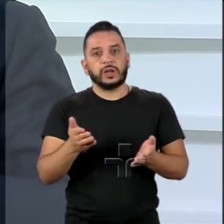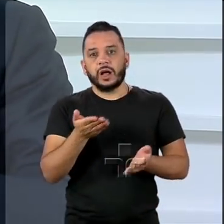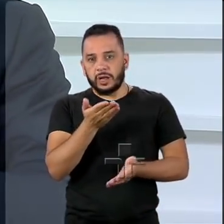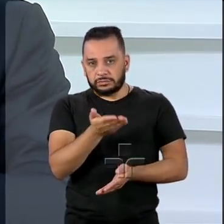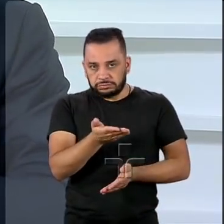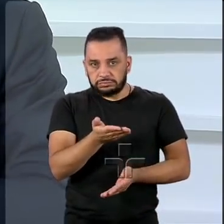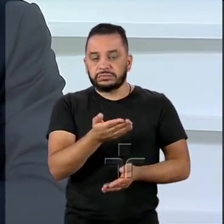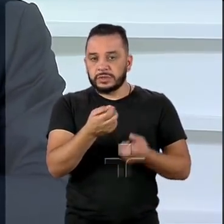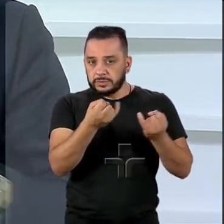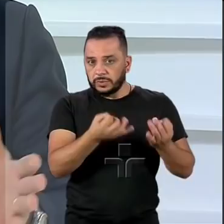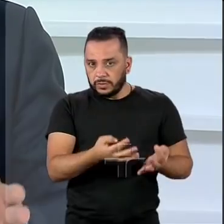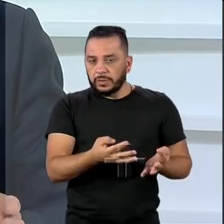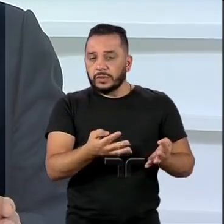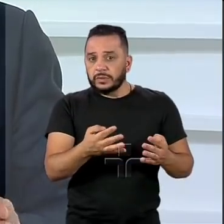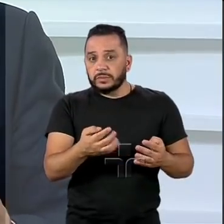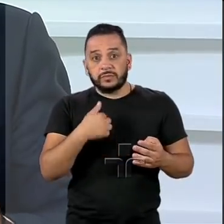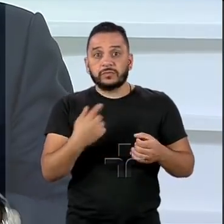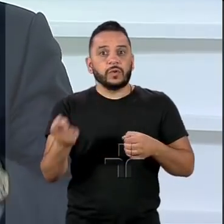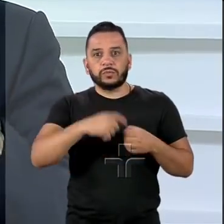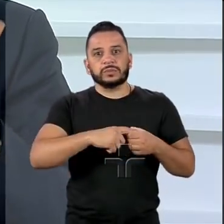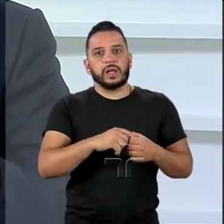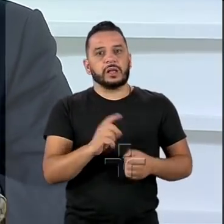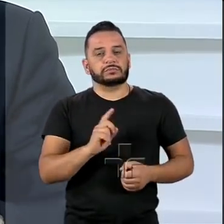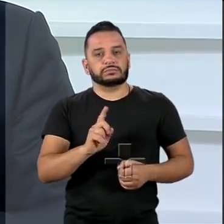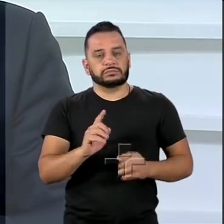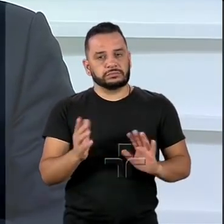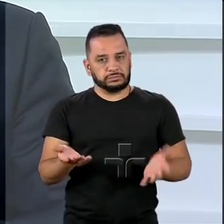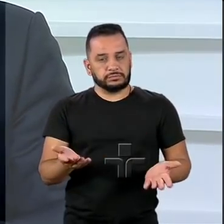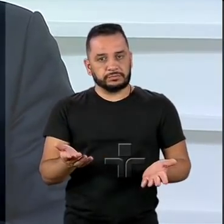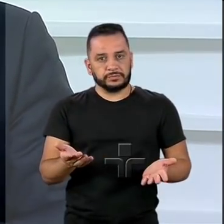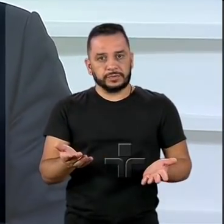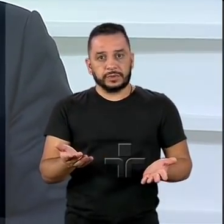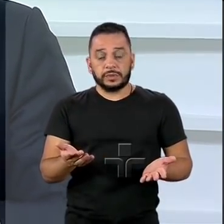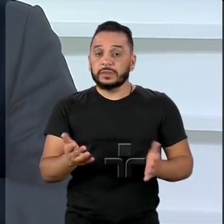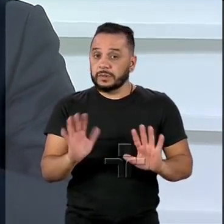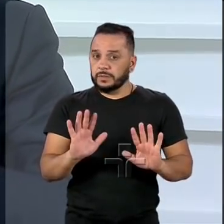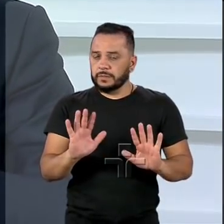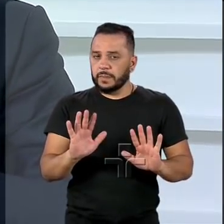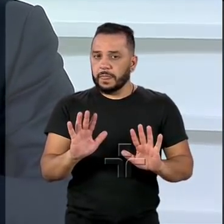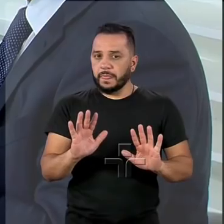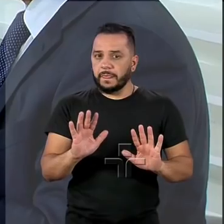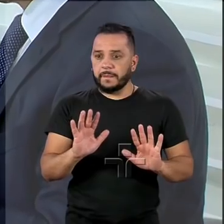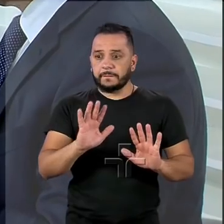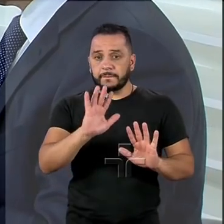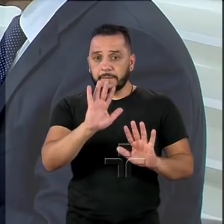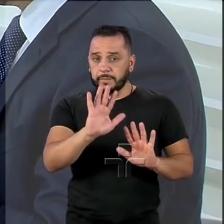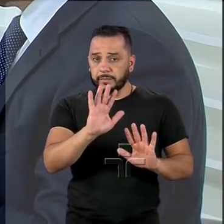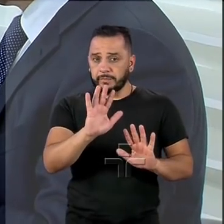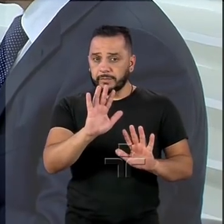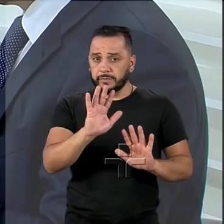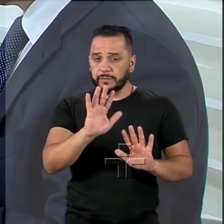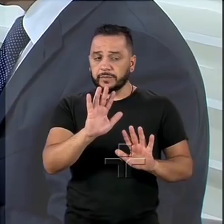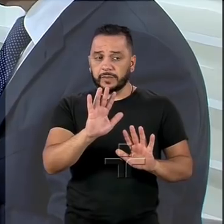posta e ela não tem retorno. Por outro lado, nós temos